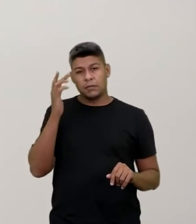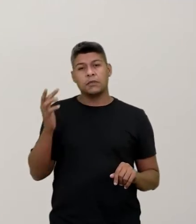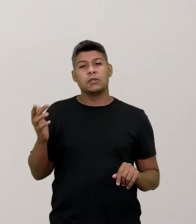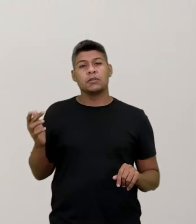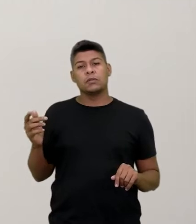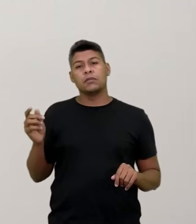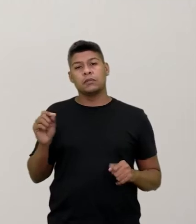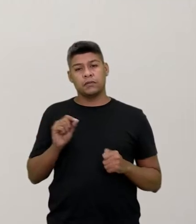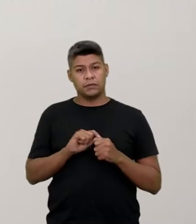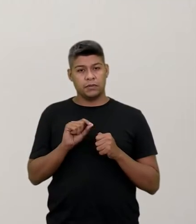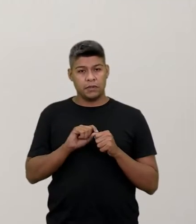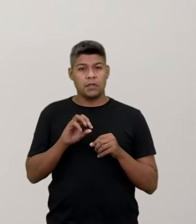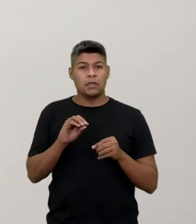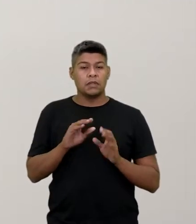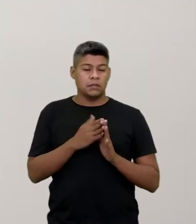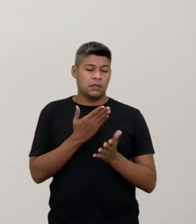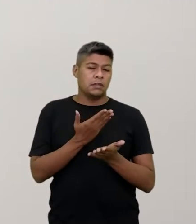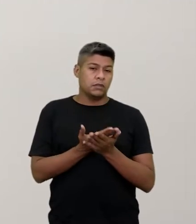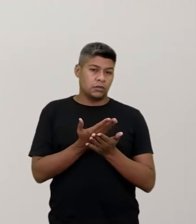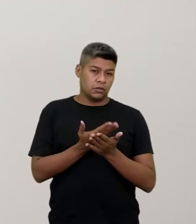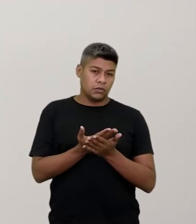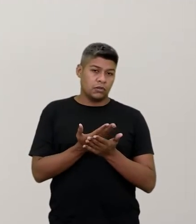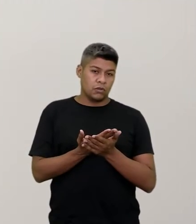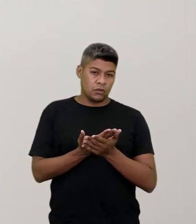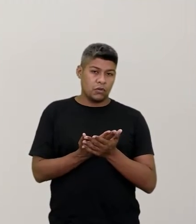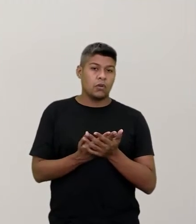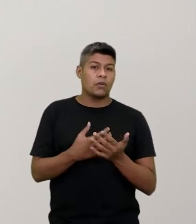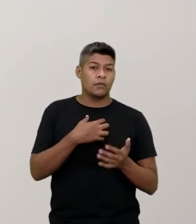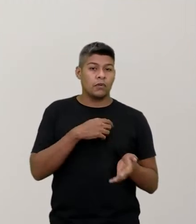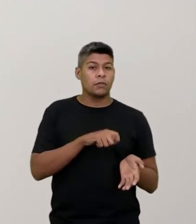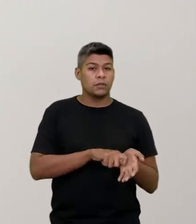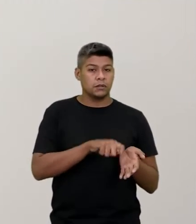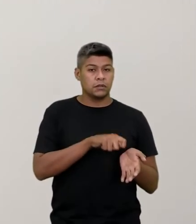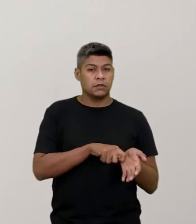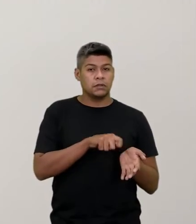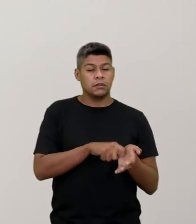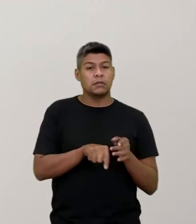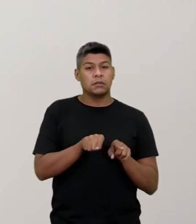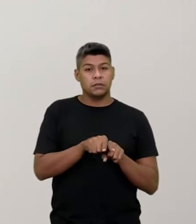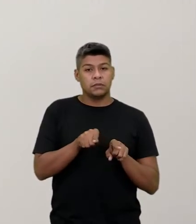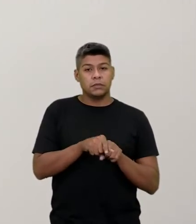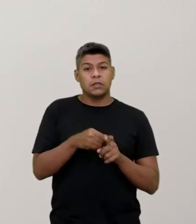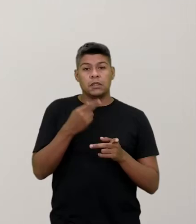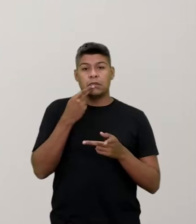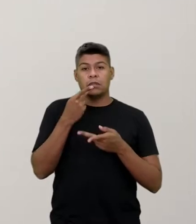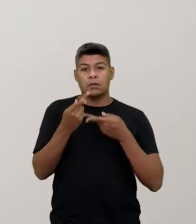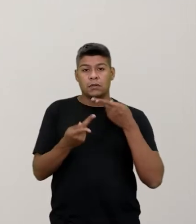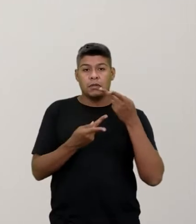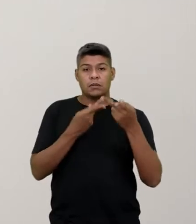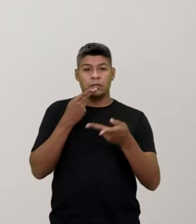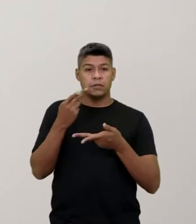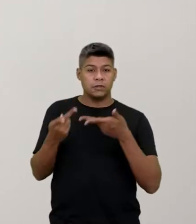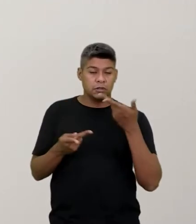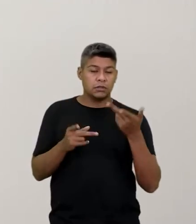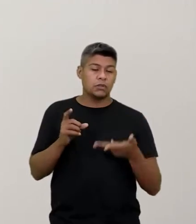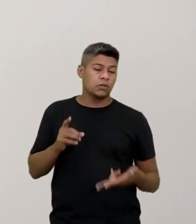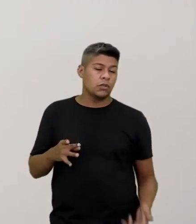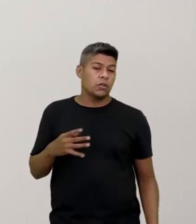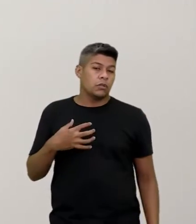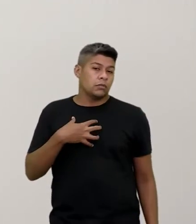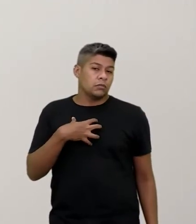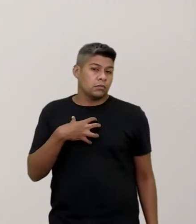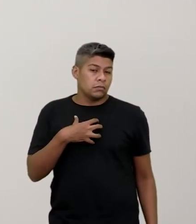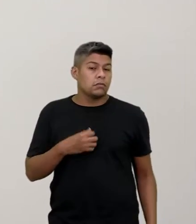vão poder ser apresentadas também não só na forma escrita, mas também oralmente, né? Então, é só um procedimento